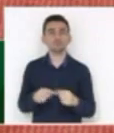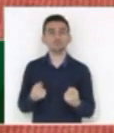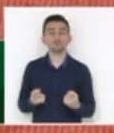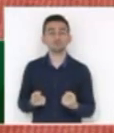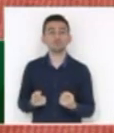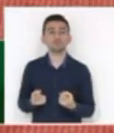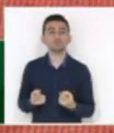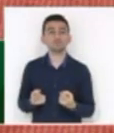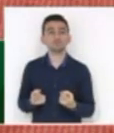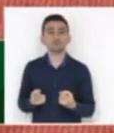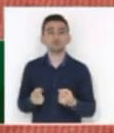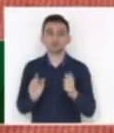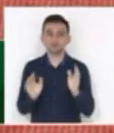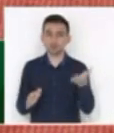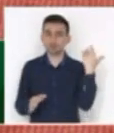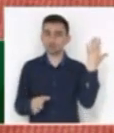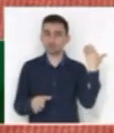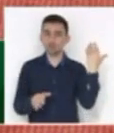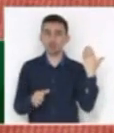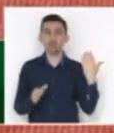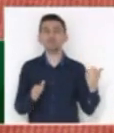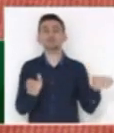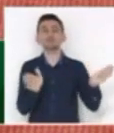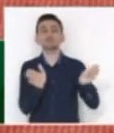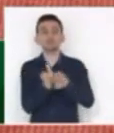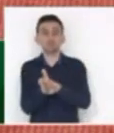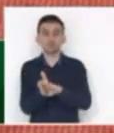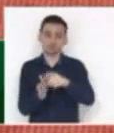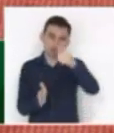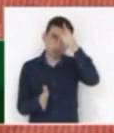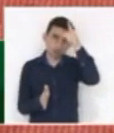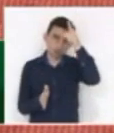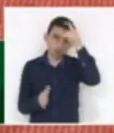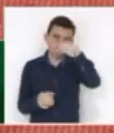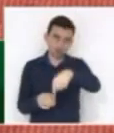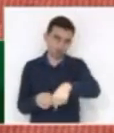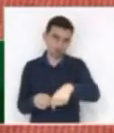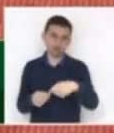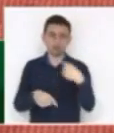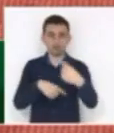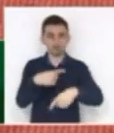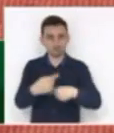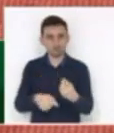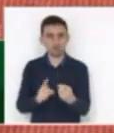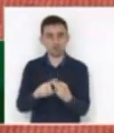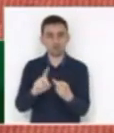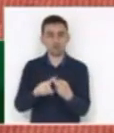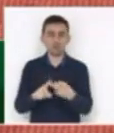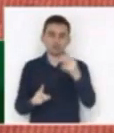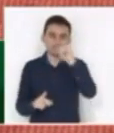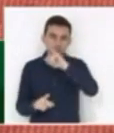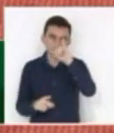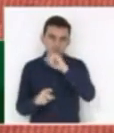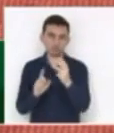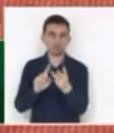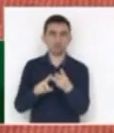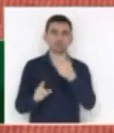foi colonizado pelos alemães, depois vieram os italianos, vieram os ingleses, vieram